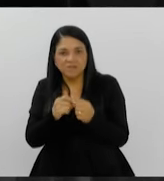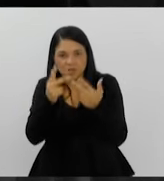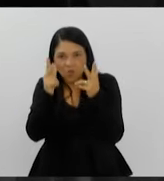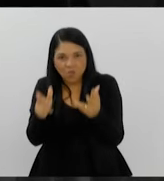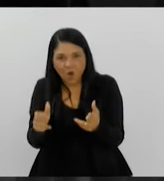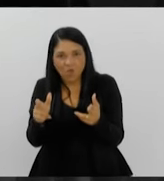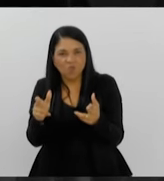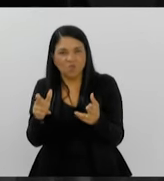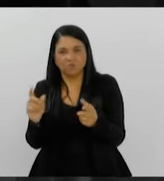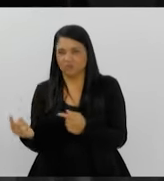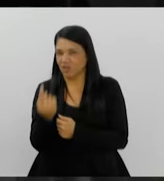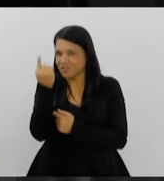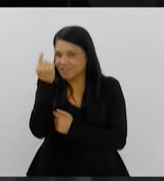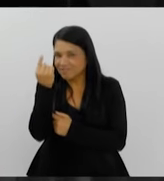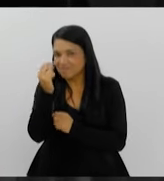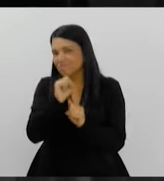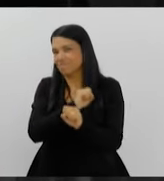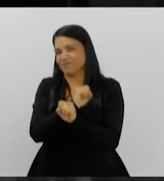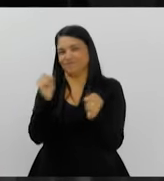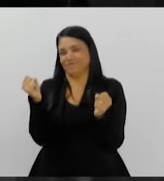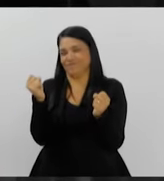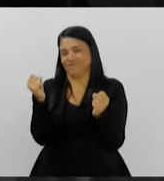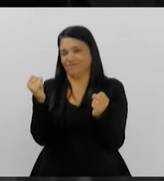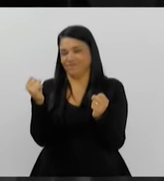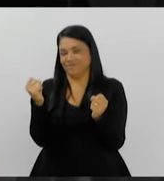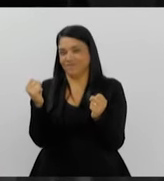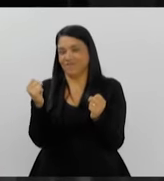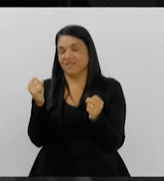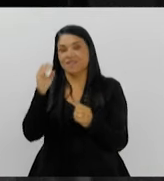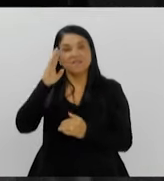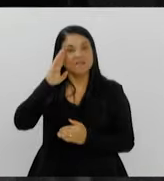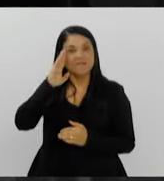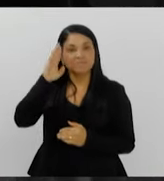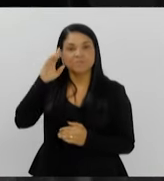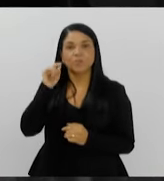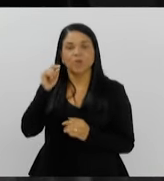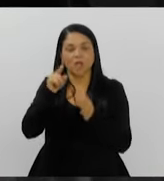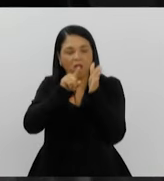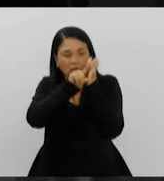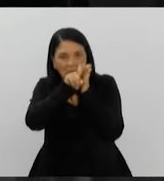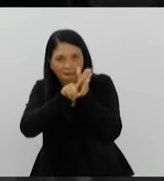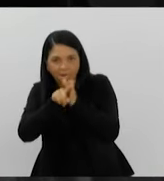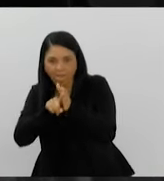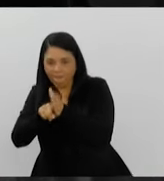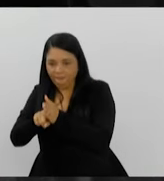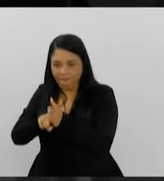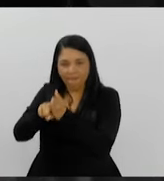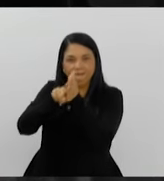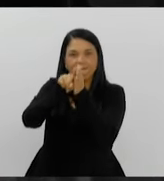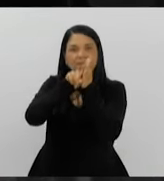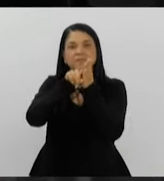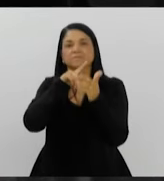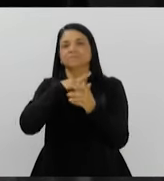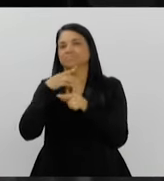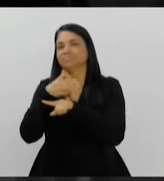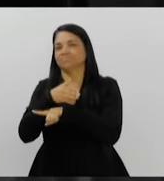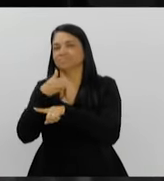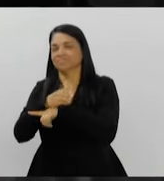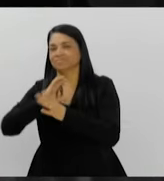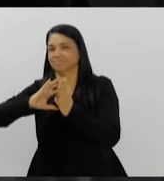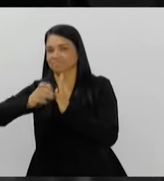forma isolada e sozinha é fundamental que se apure senhor presidente se H participação do partido